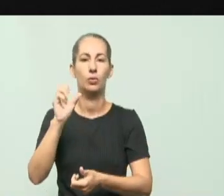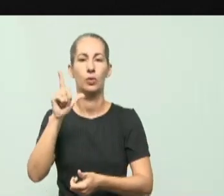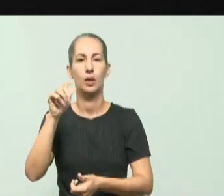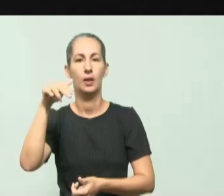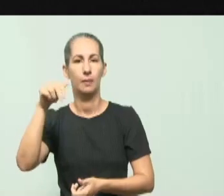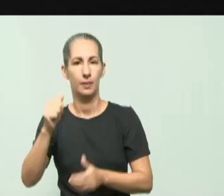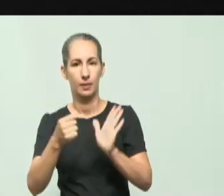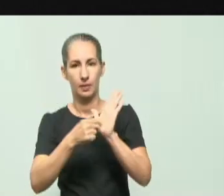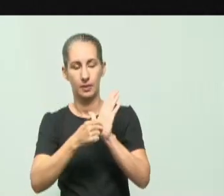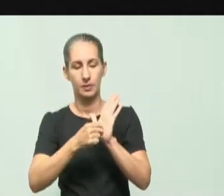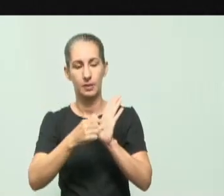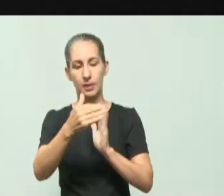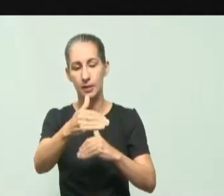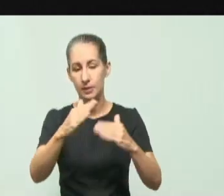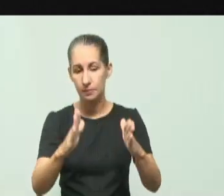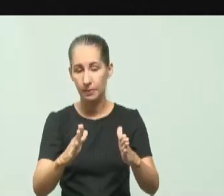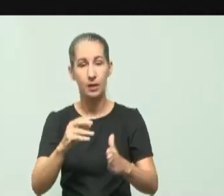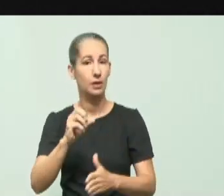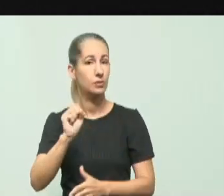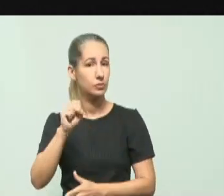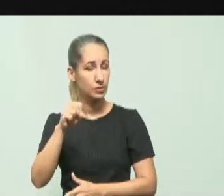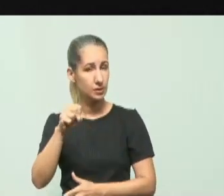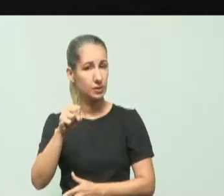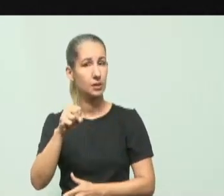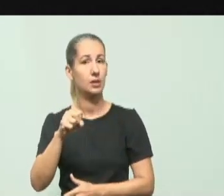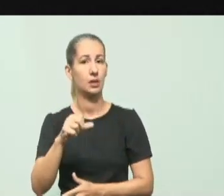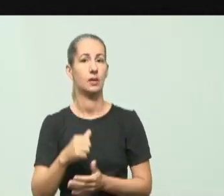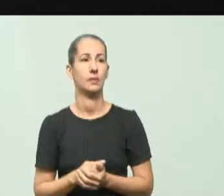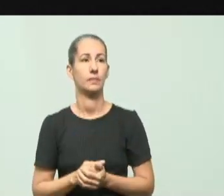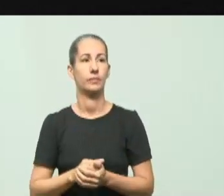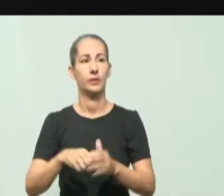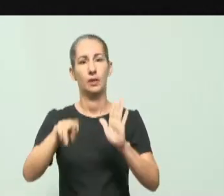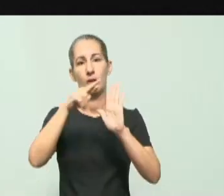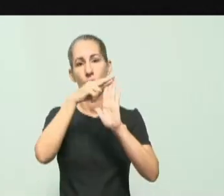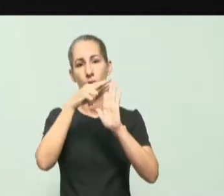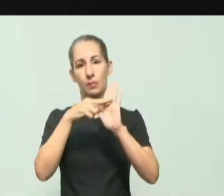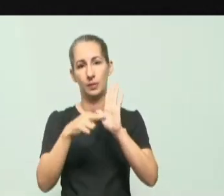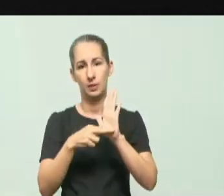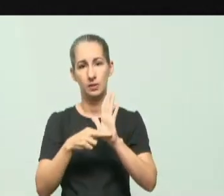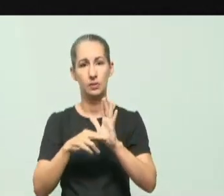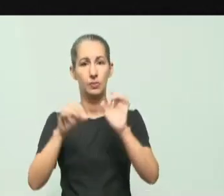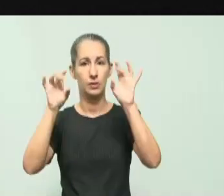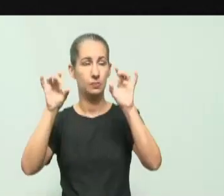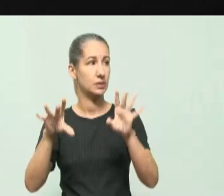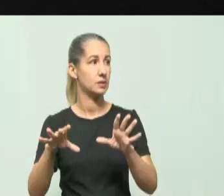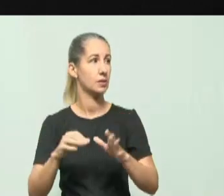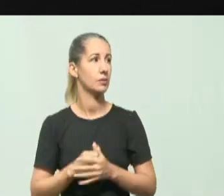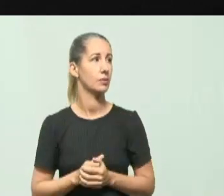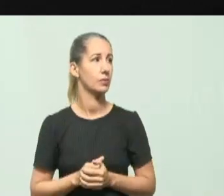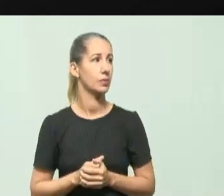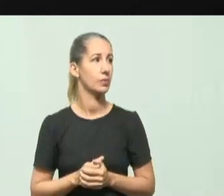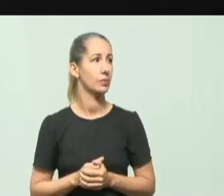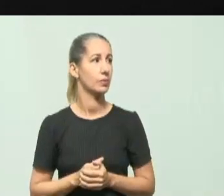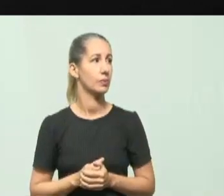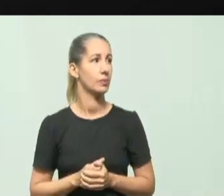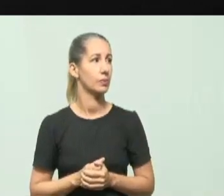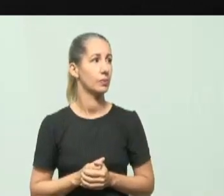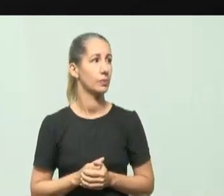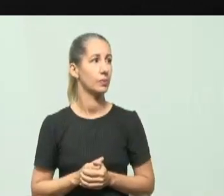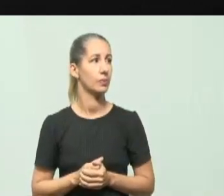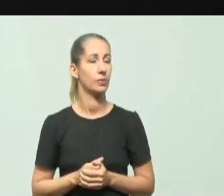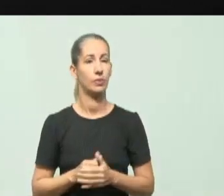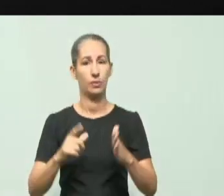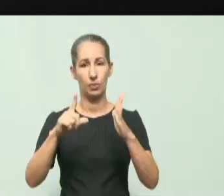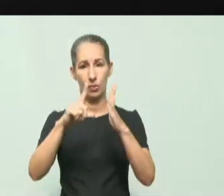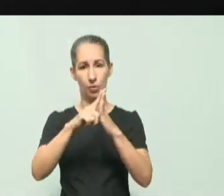para esse espaço, existe, sim, um processo de regulamentação especial, compreendendo o caráter